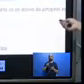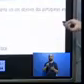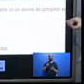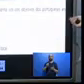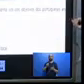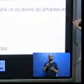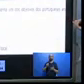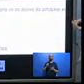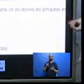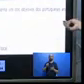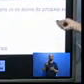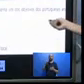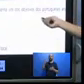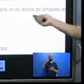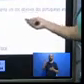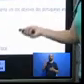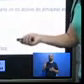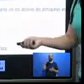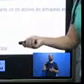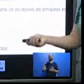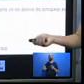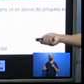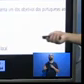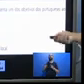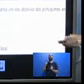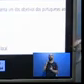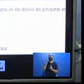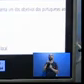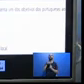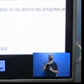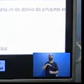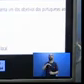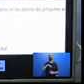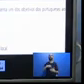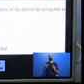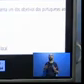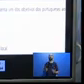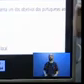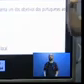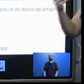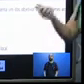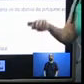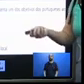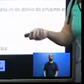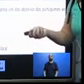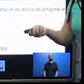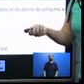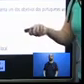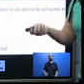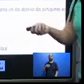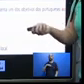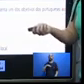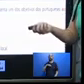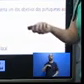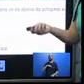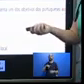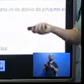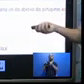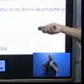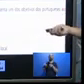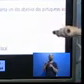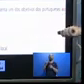dos objetivos dos portugueses ao fundarem as feitorias. Para que os portugueses fizeram as